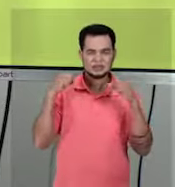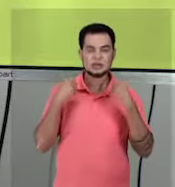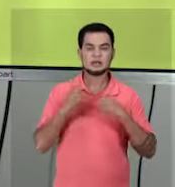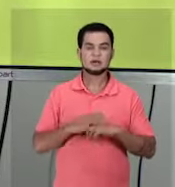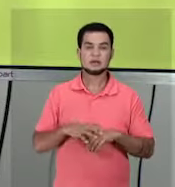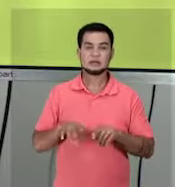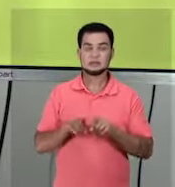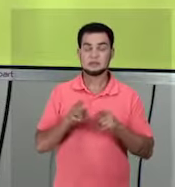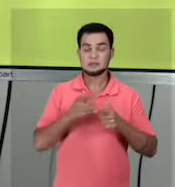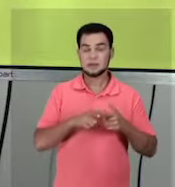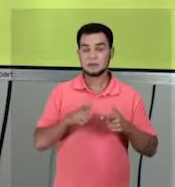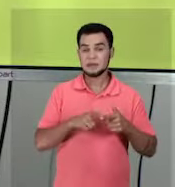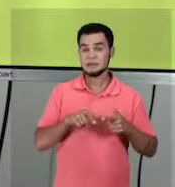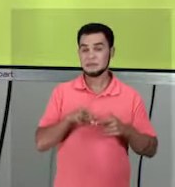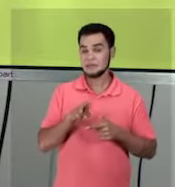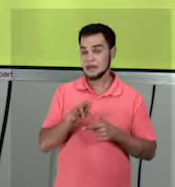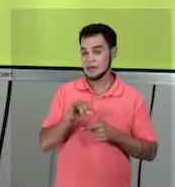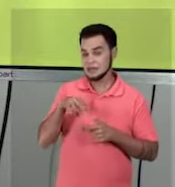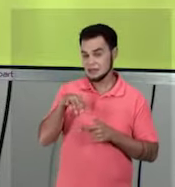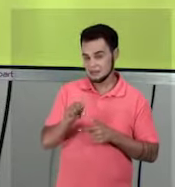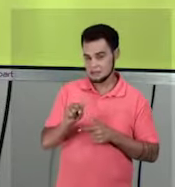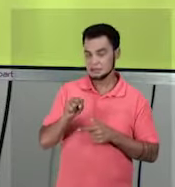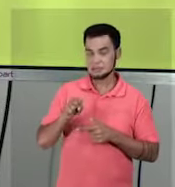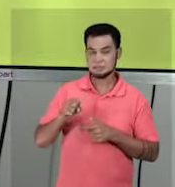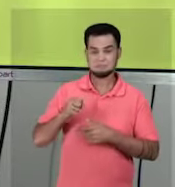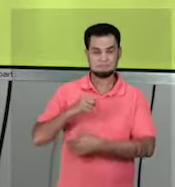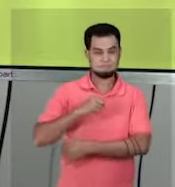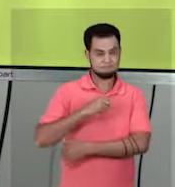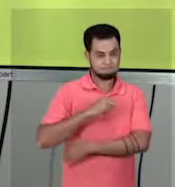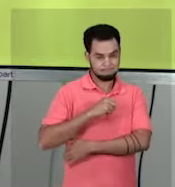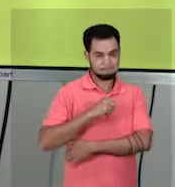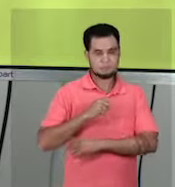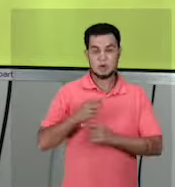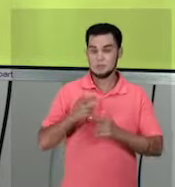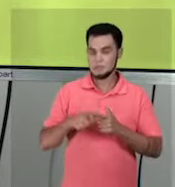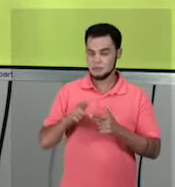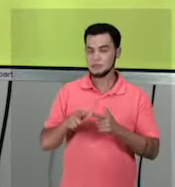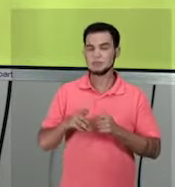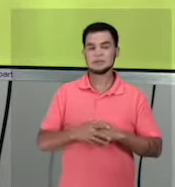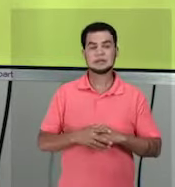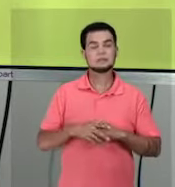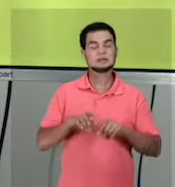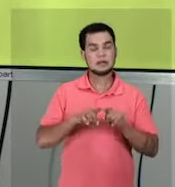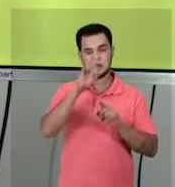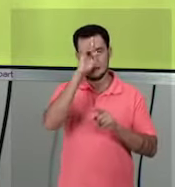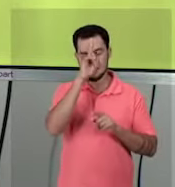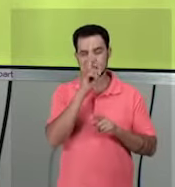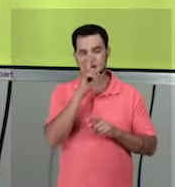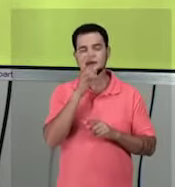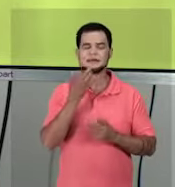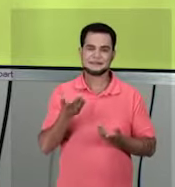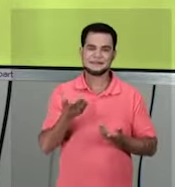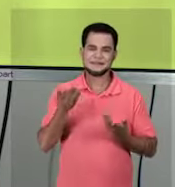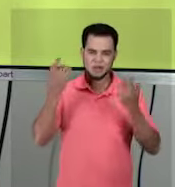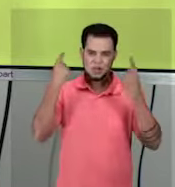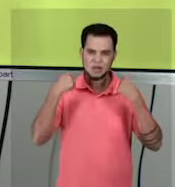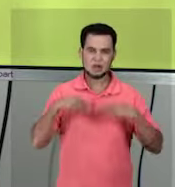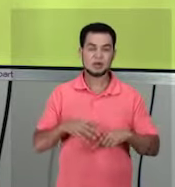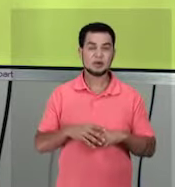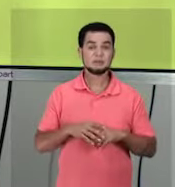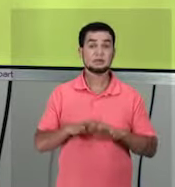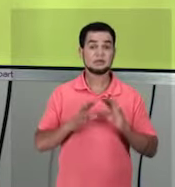renais, icterícia e anemia. É muito comum a leptospirose se instalar após períodos